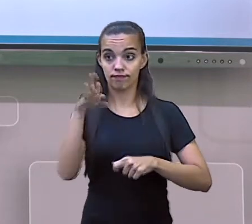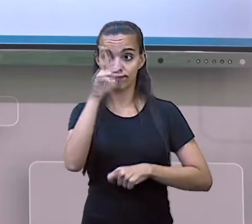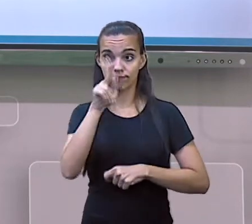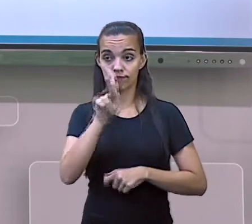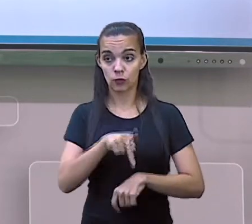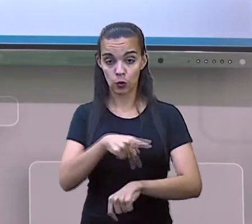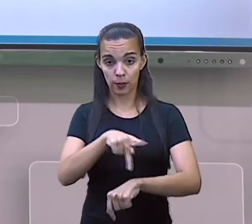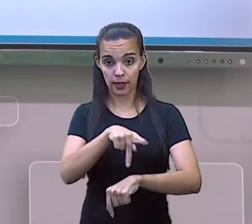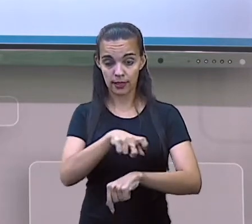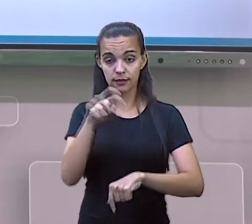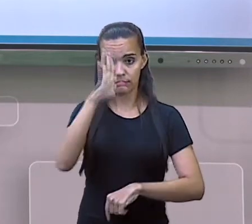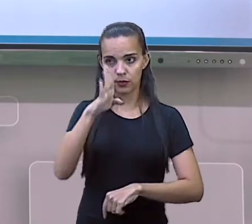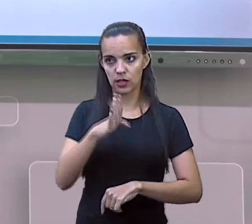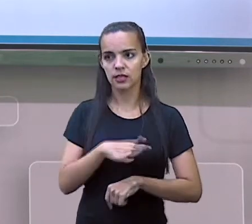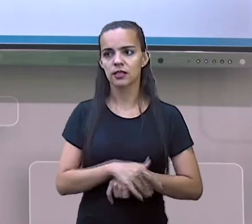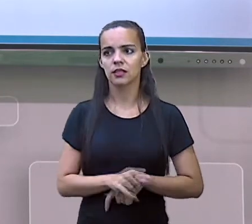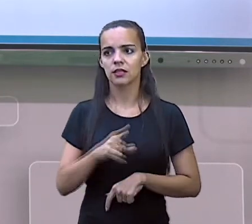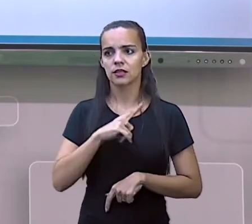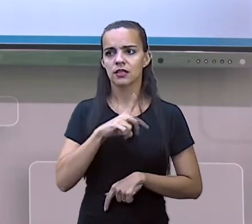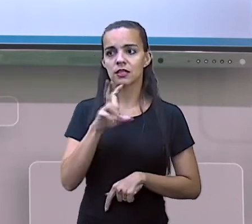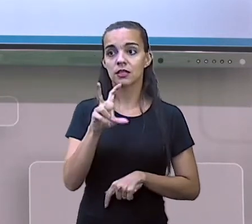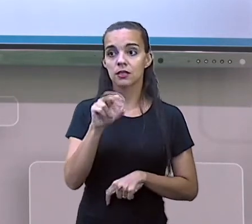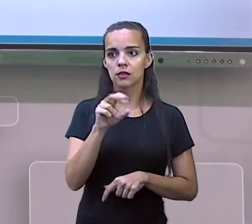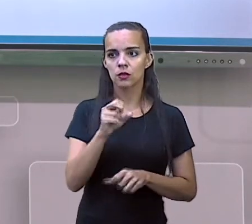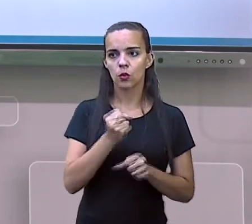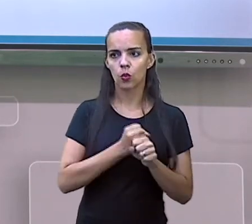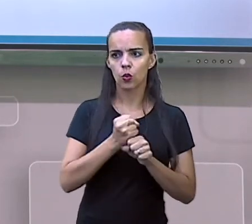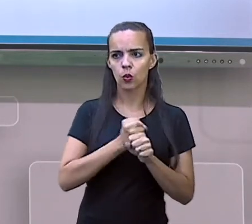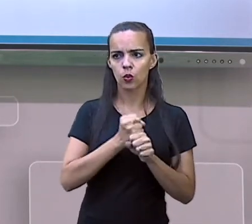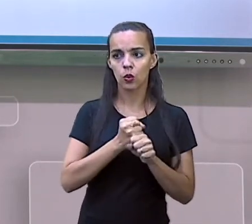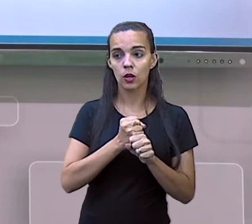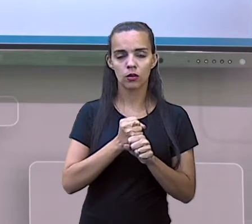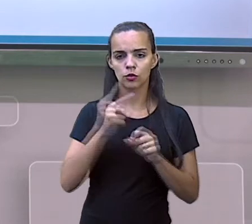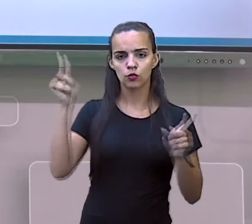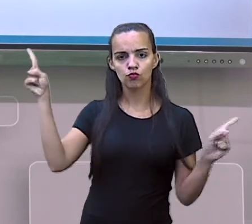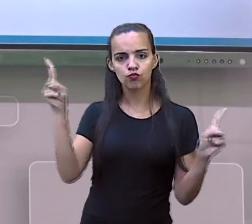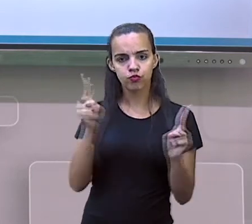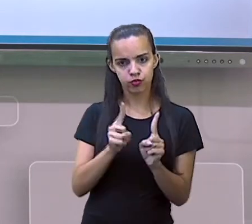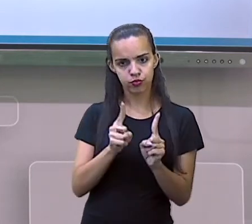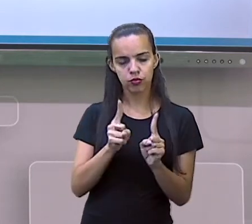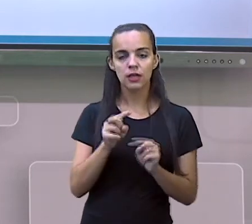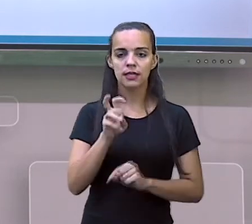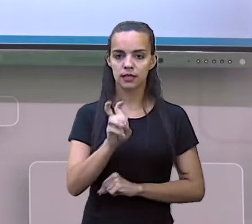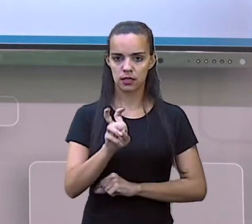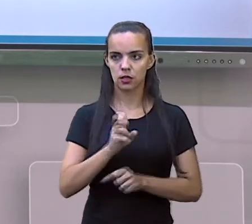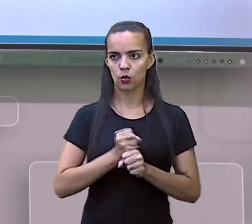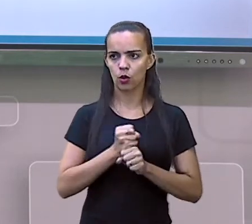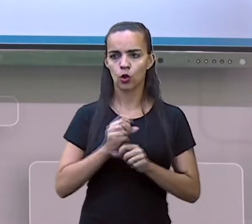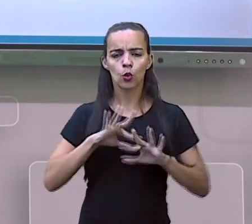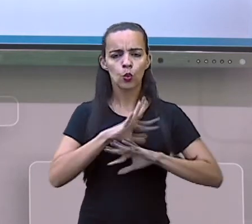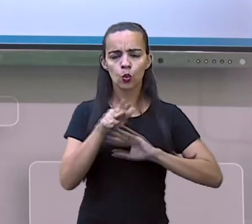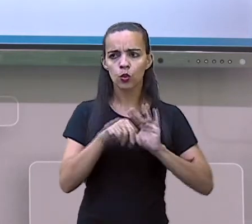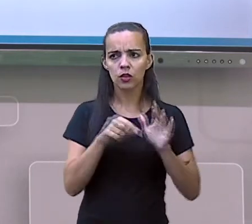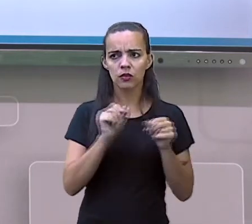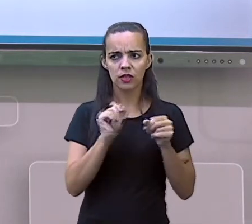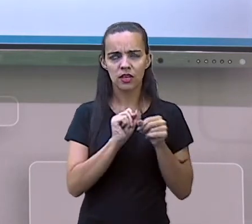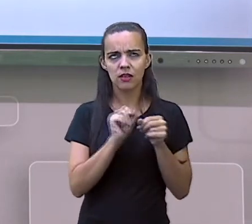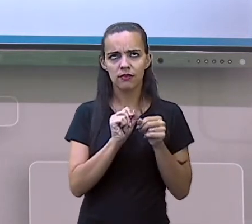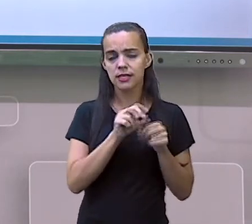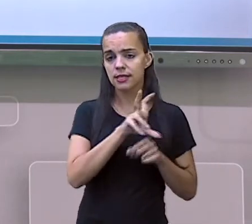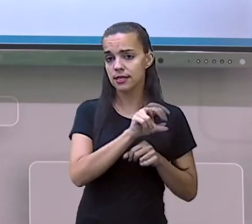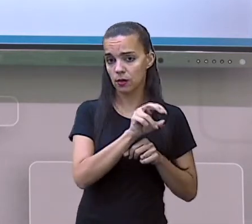lema é 50 anos em 5. Ou seja, JK ele vai implementar